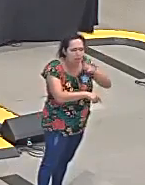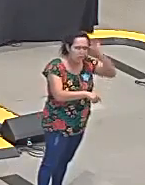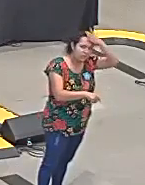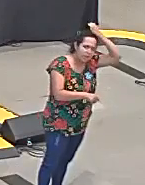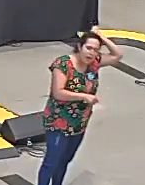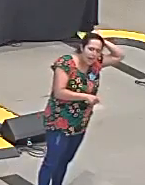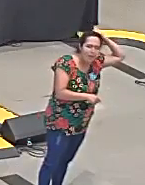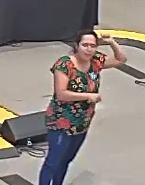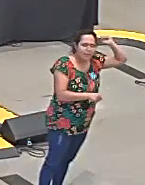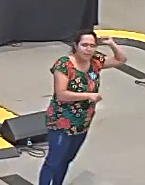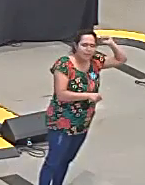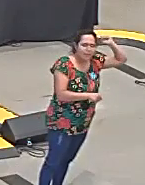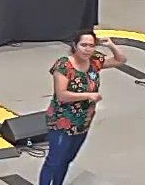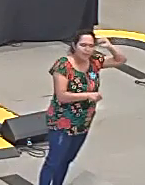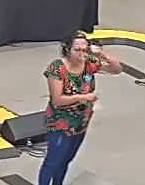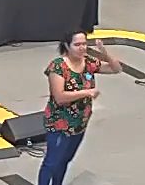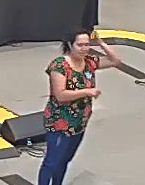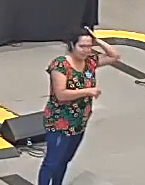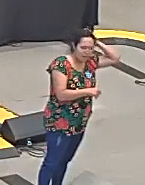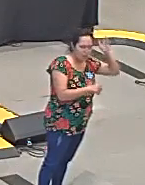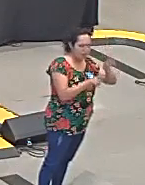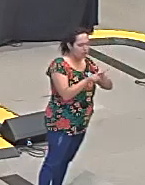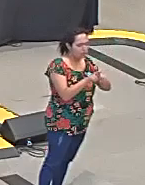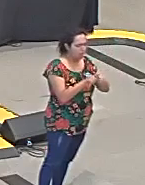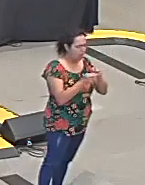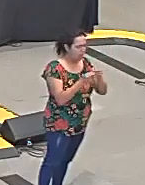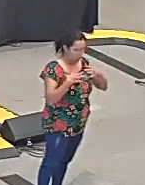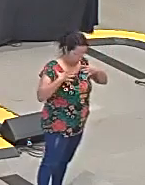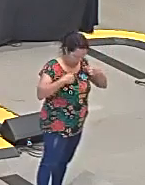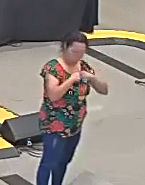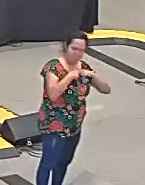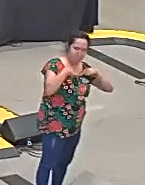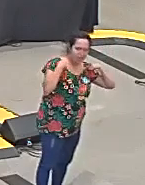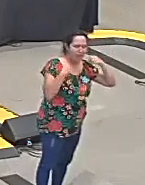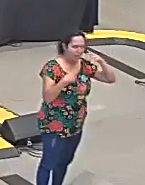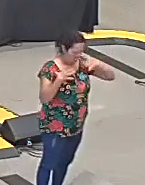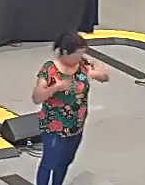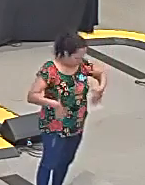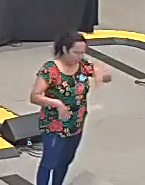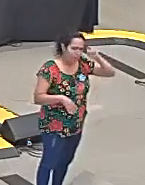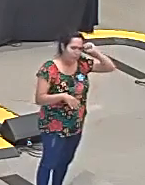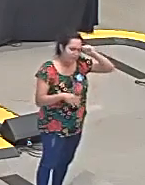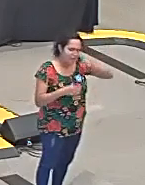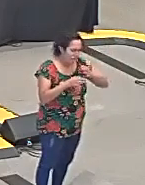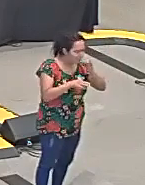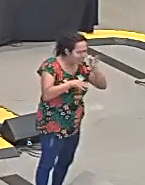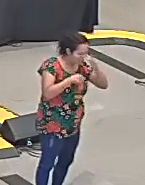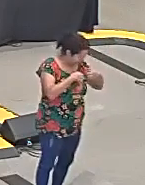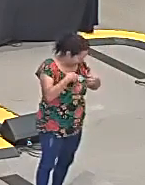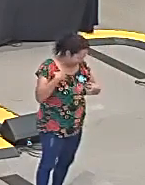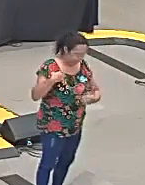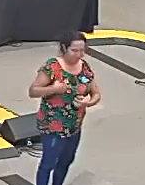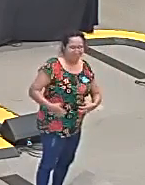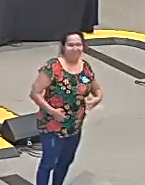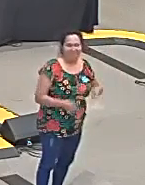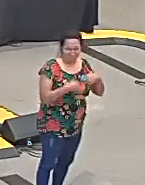autodescrever. Eu sou morena clara, tenho cabelo preto que está preso, estou vestida com uma blusinha